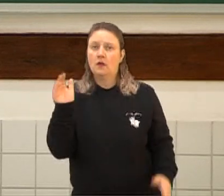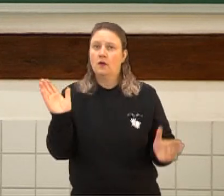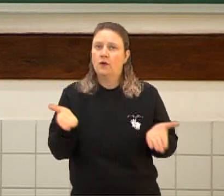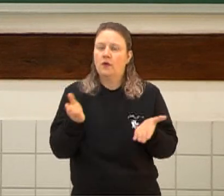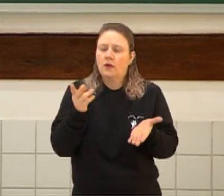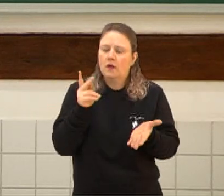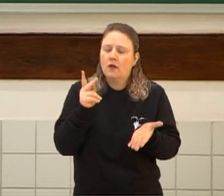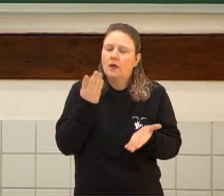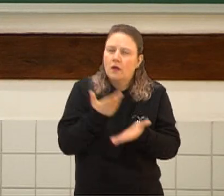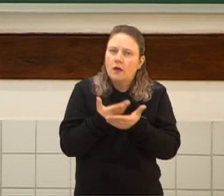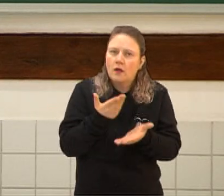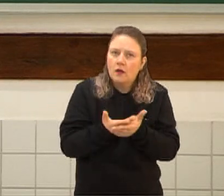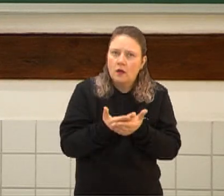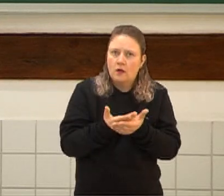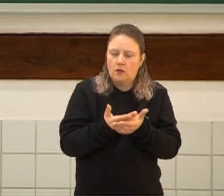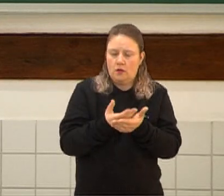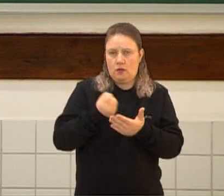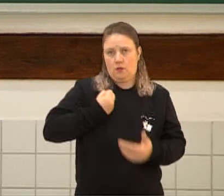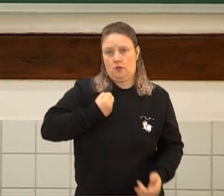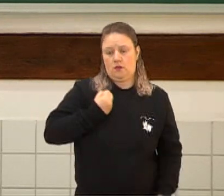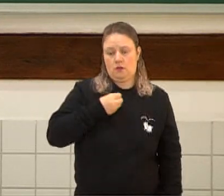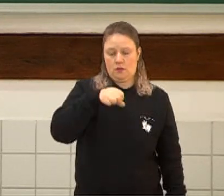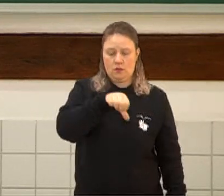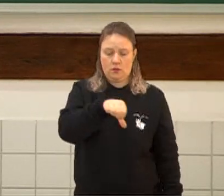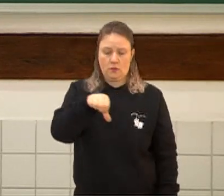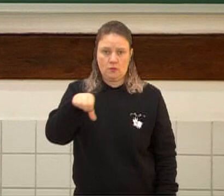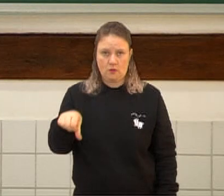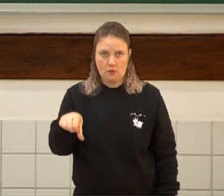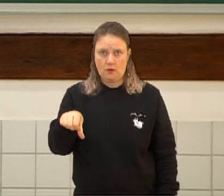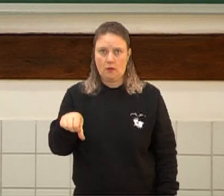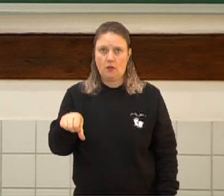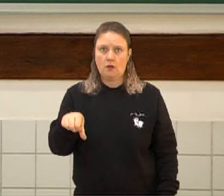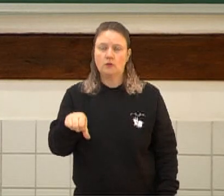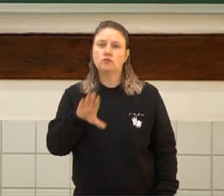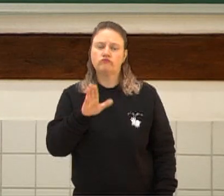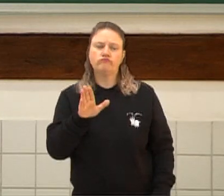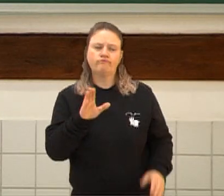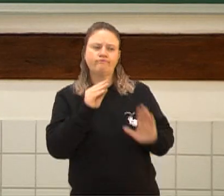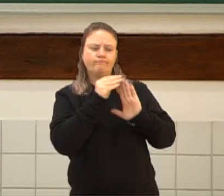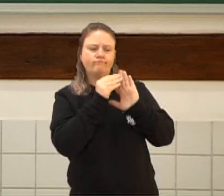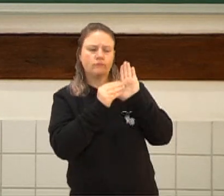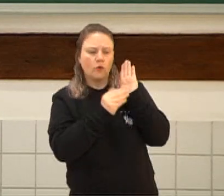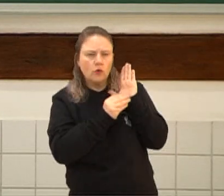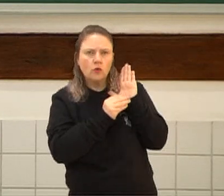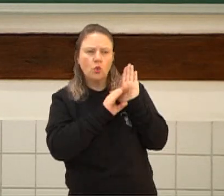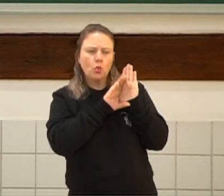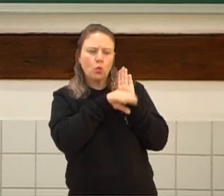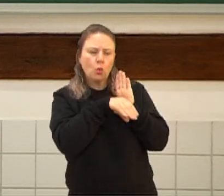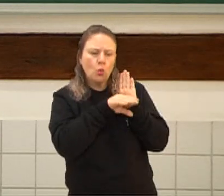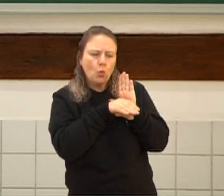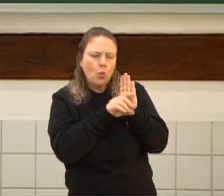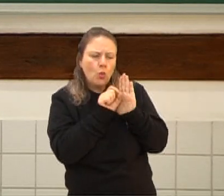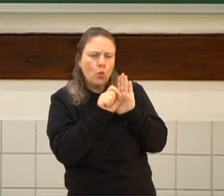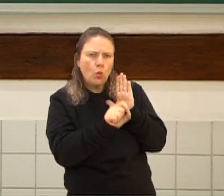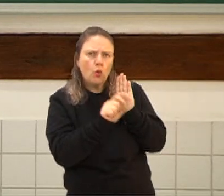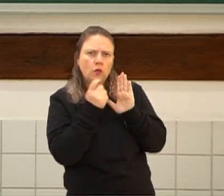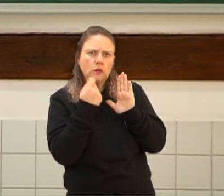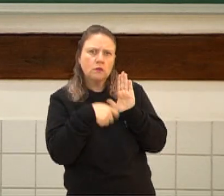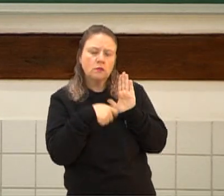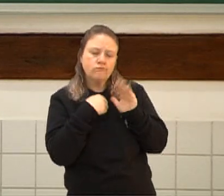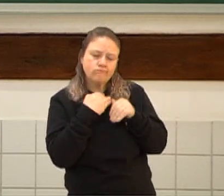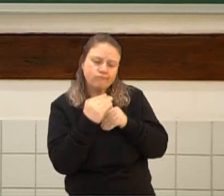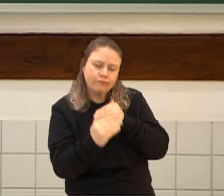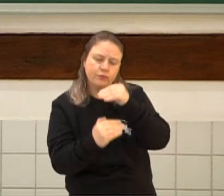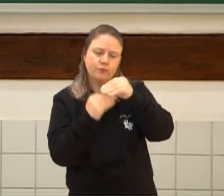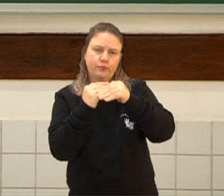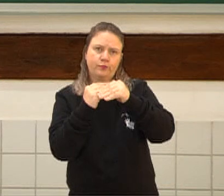número 99, a gente entende que abordou a parte de área nos conceitos necessários para você ir para o próximo